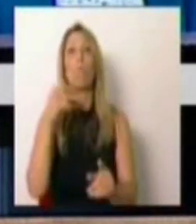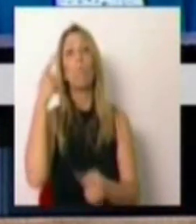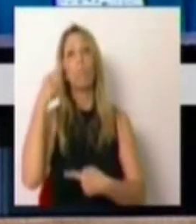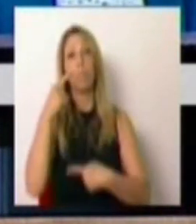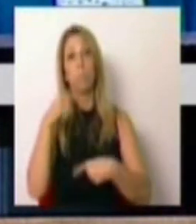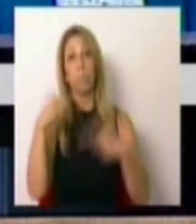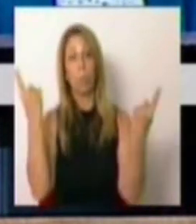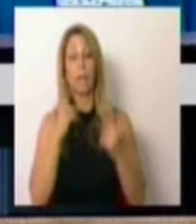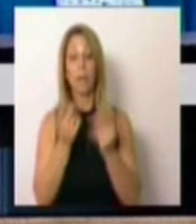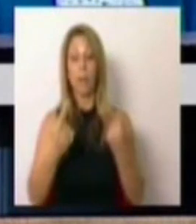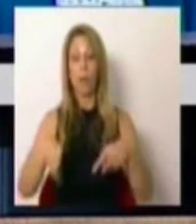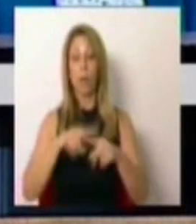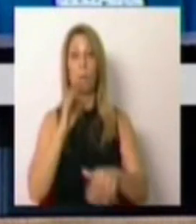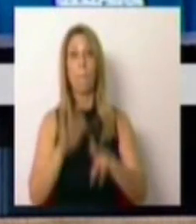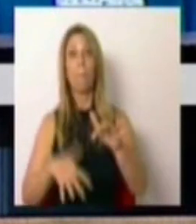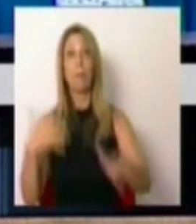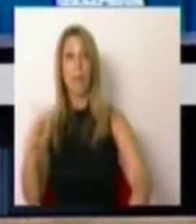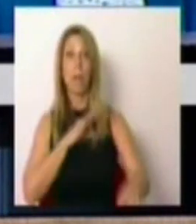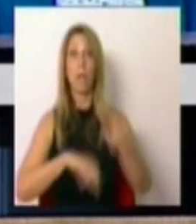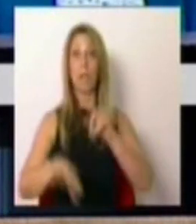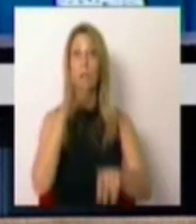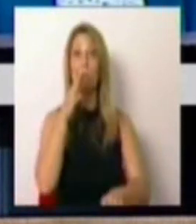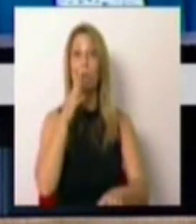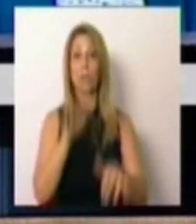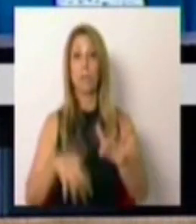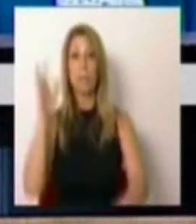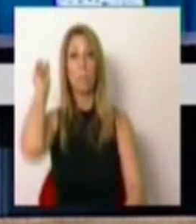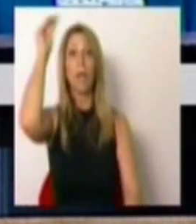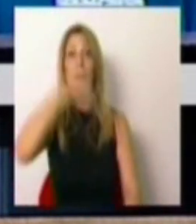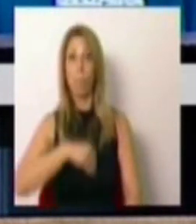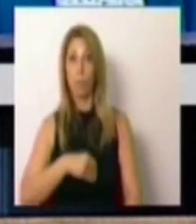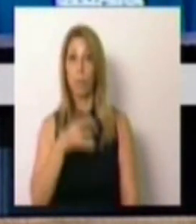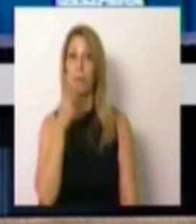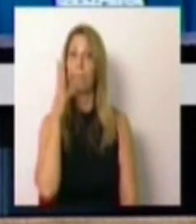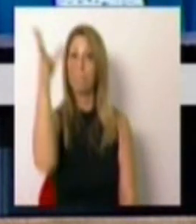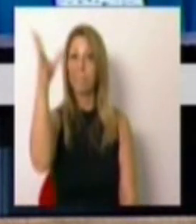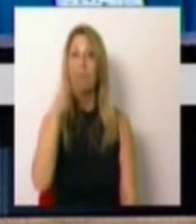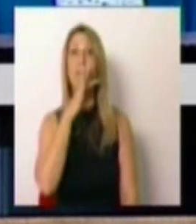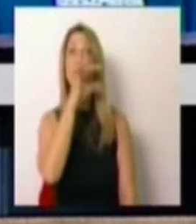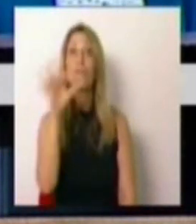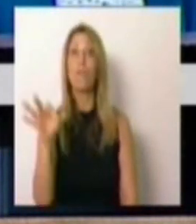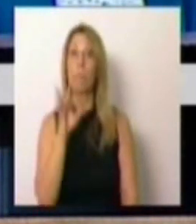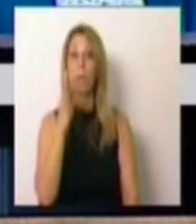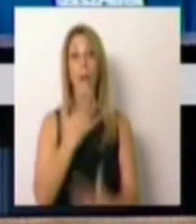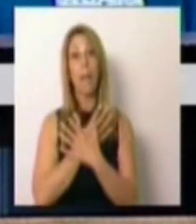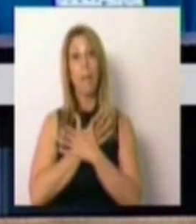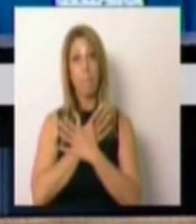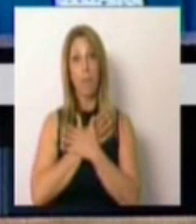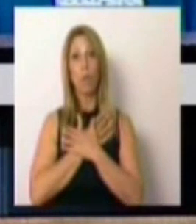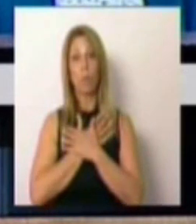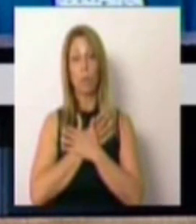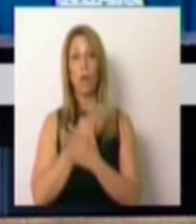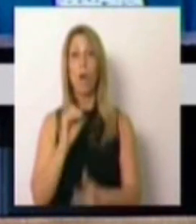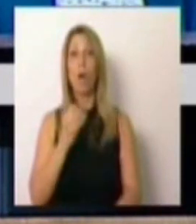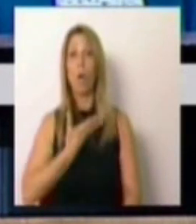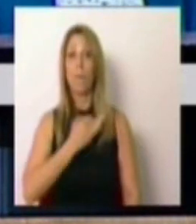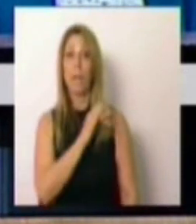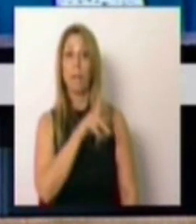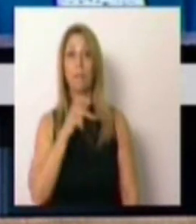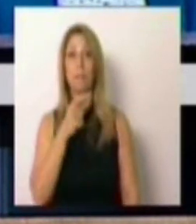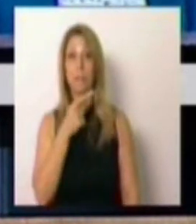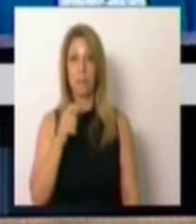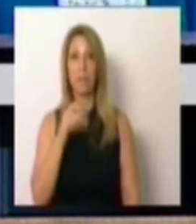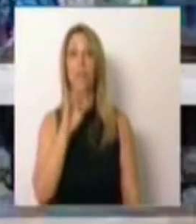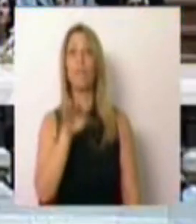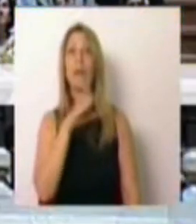plenária, os deputados à Assembleia da República transmitem à família e amigos de Odete Ferreira o mais sentido